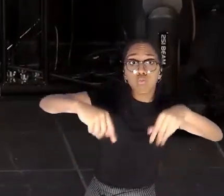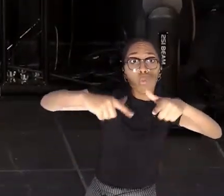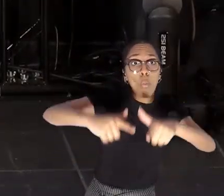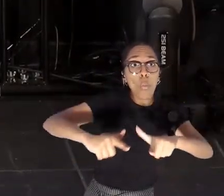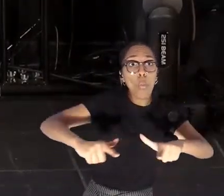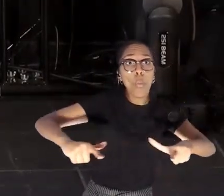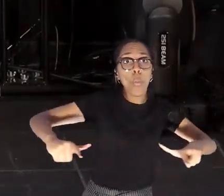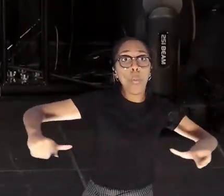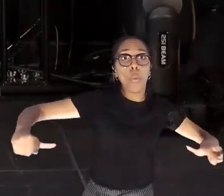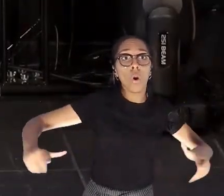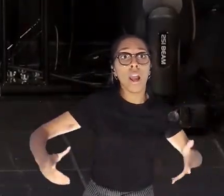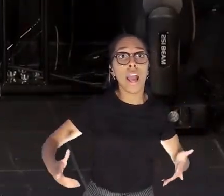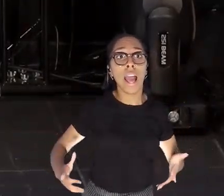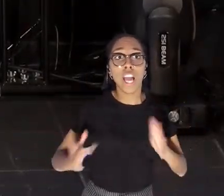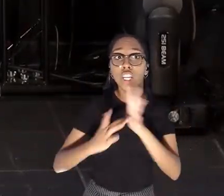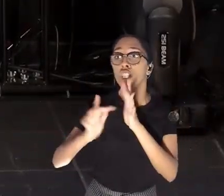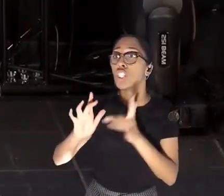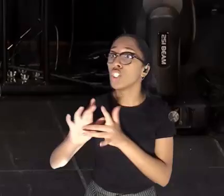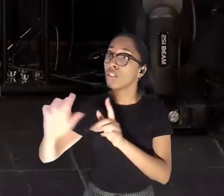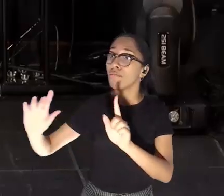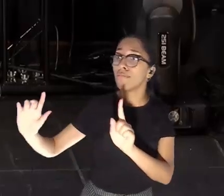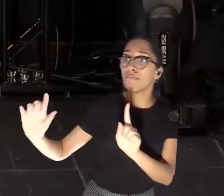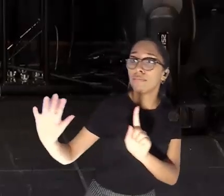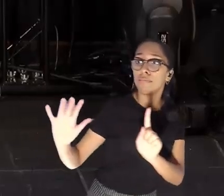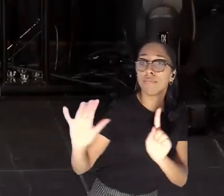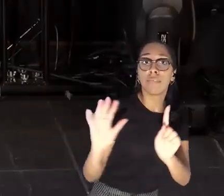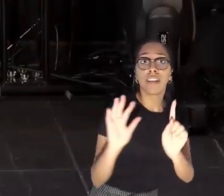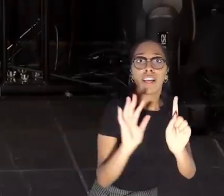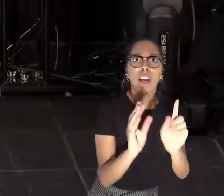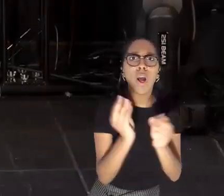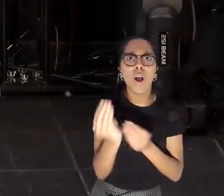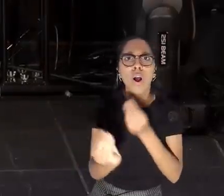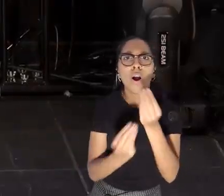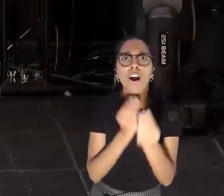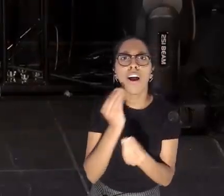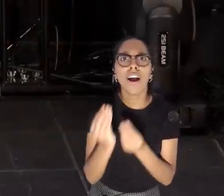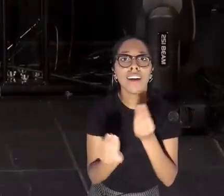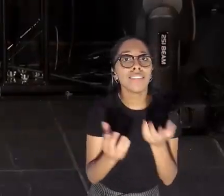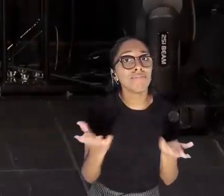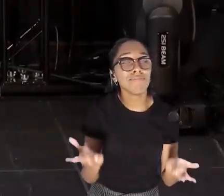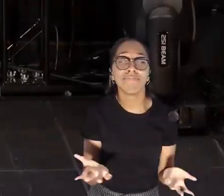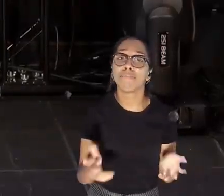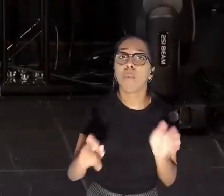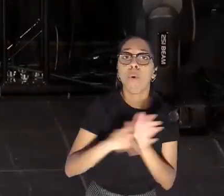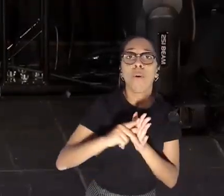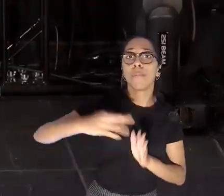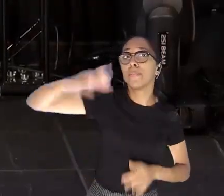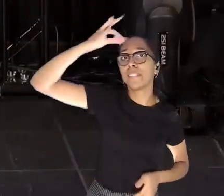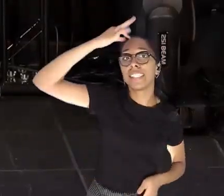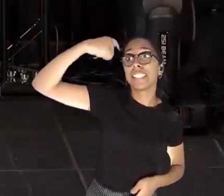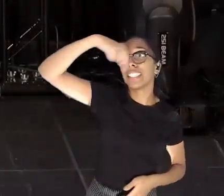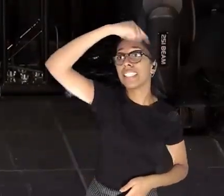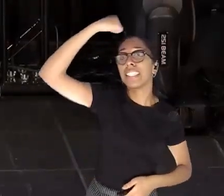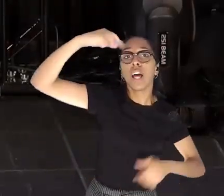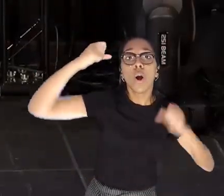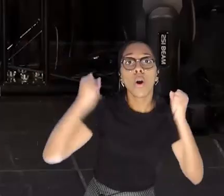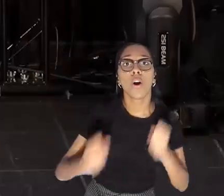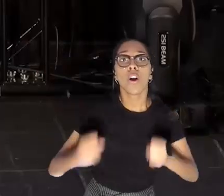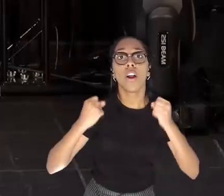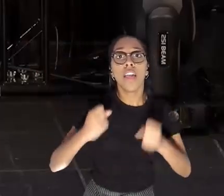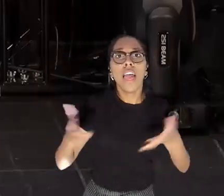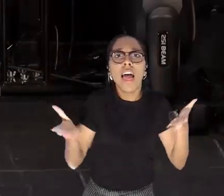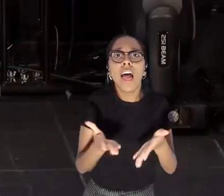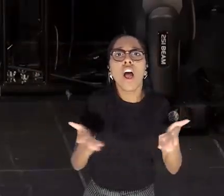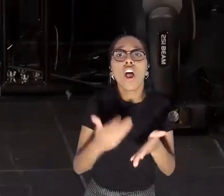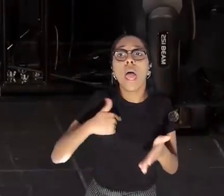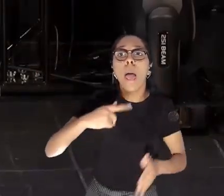arrastava. E a pergunta era: de onde vinha todo esse poder? Do próprio Jesus, é do Espírito. Eu percebo que hoje a